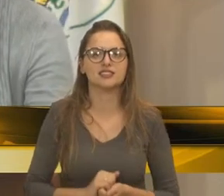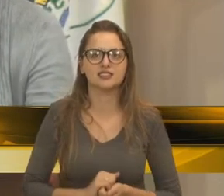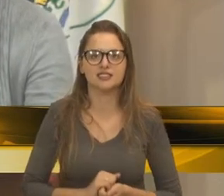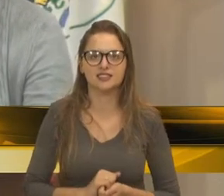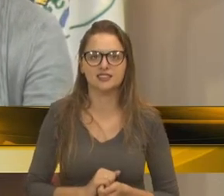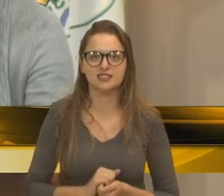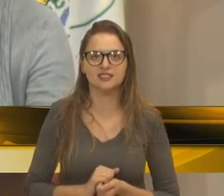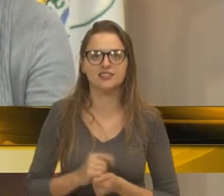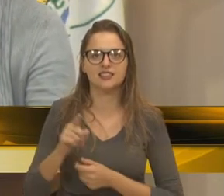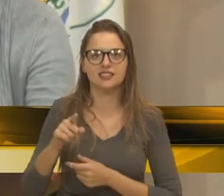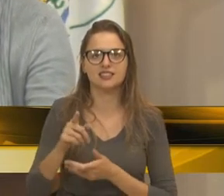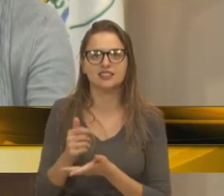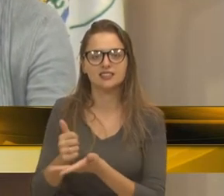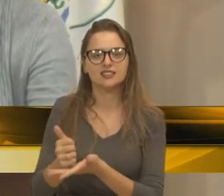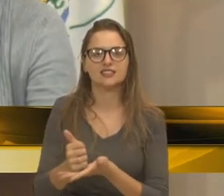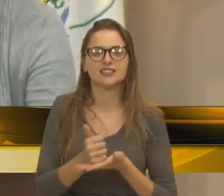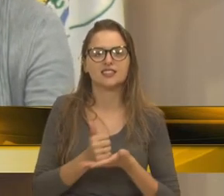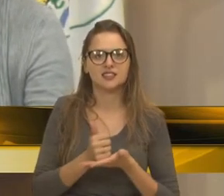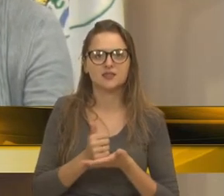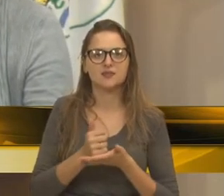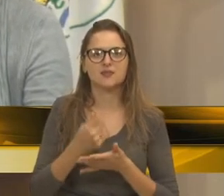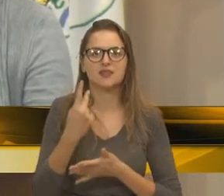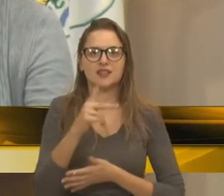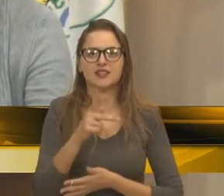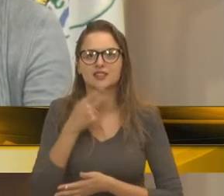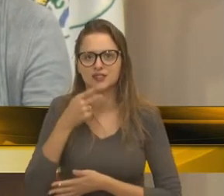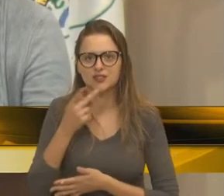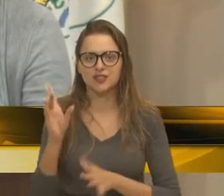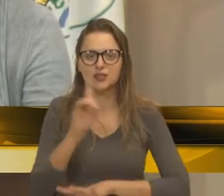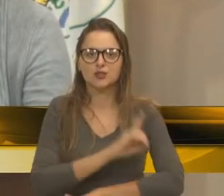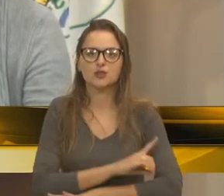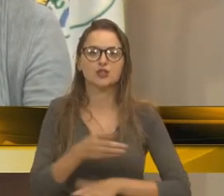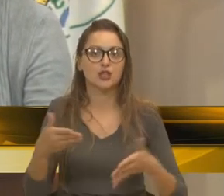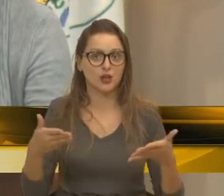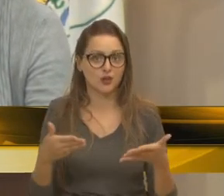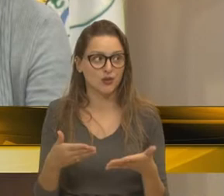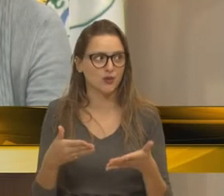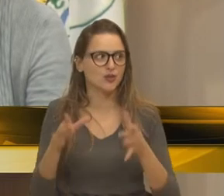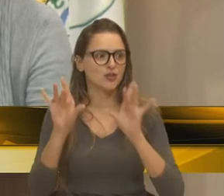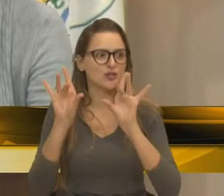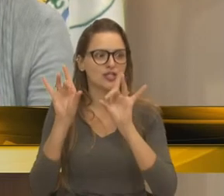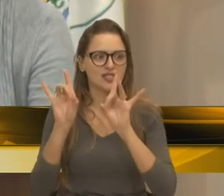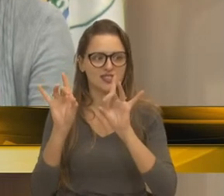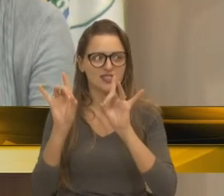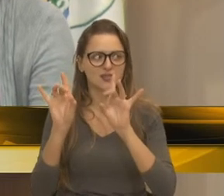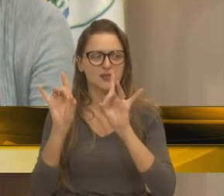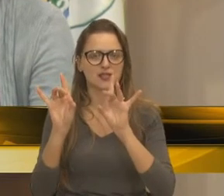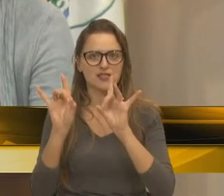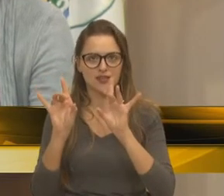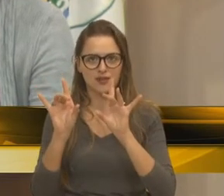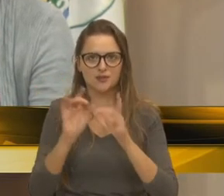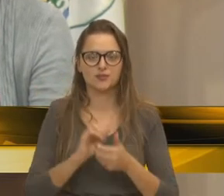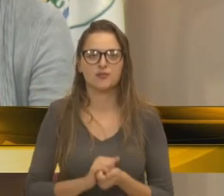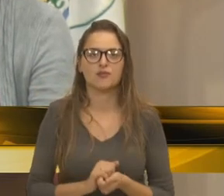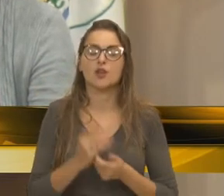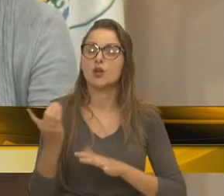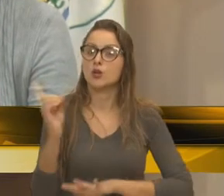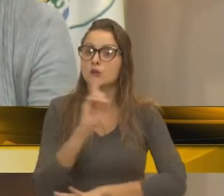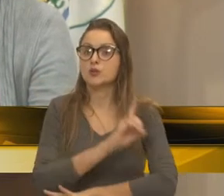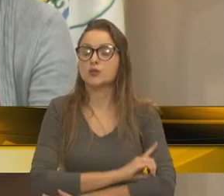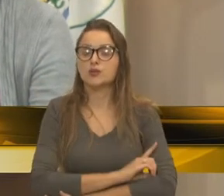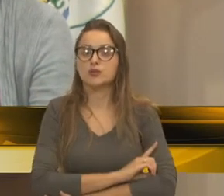obrigada pela contribuição. Essa data de hoje, que é uma data especial, uma